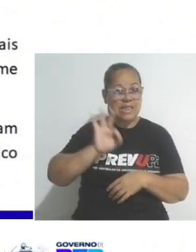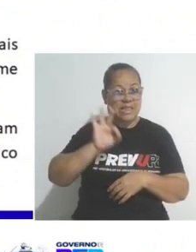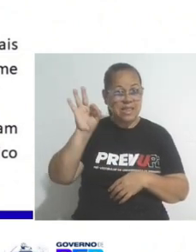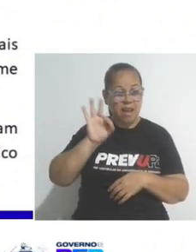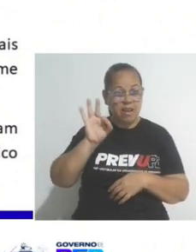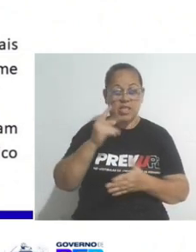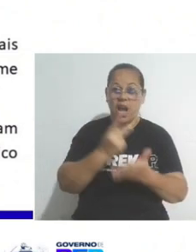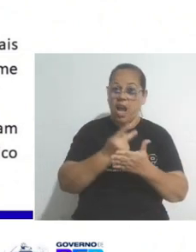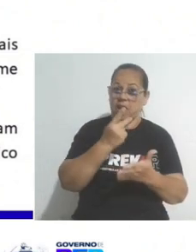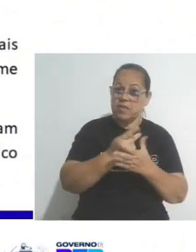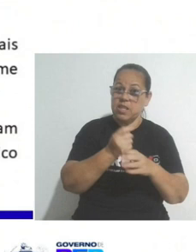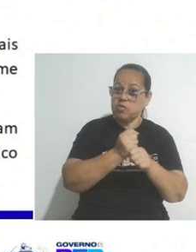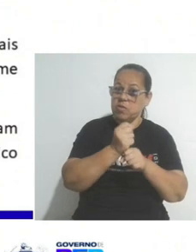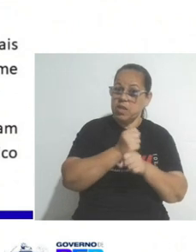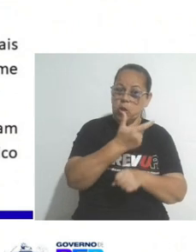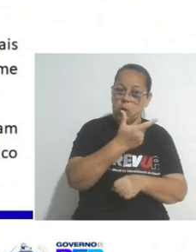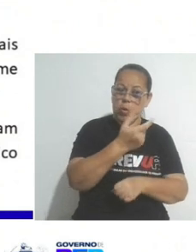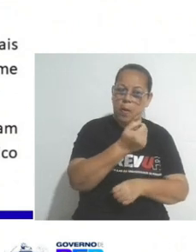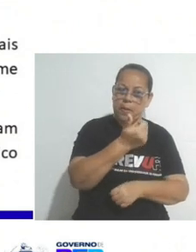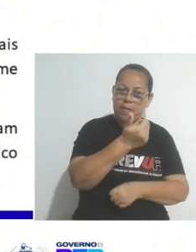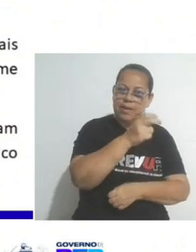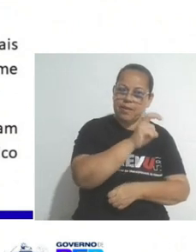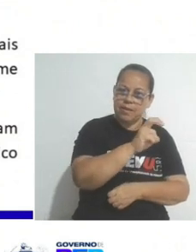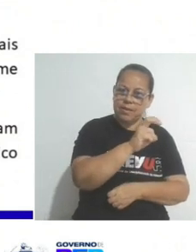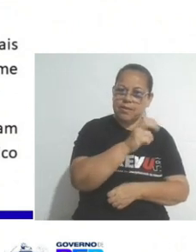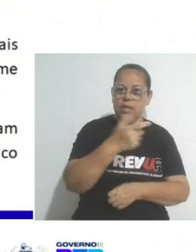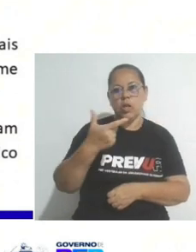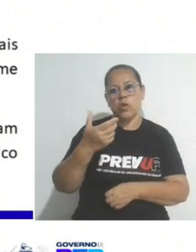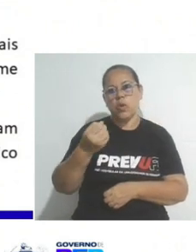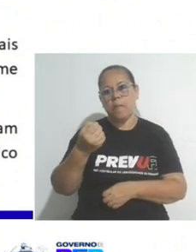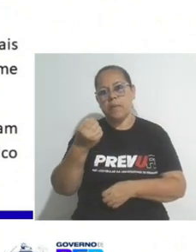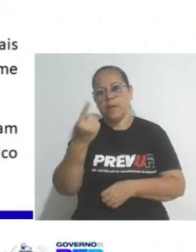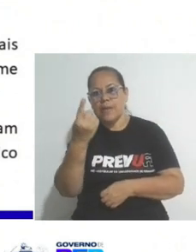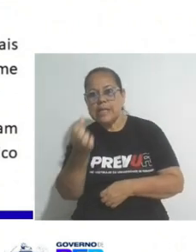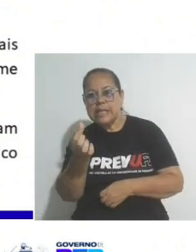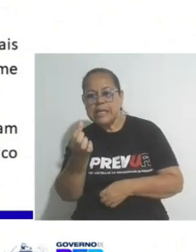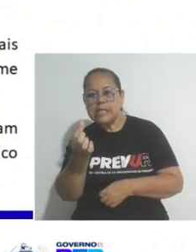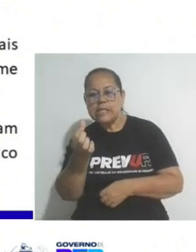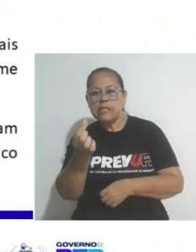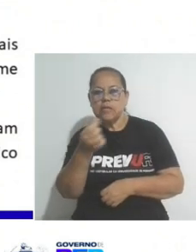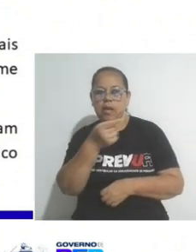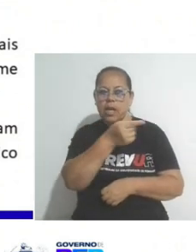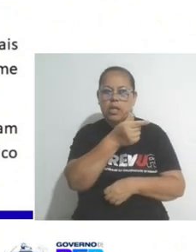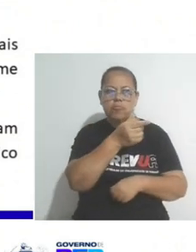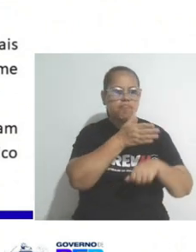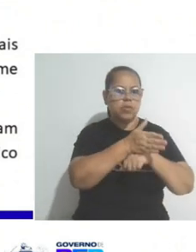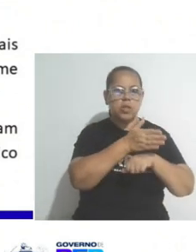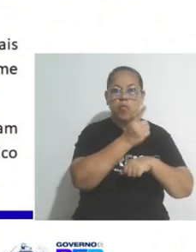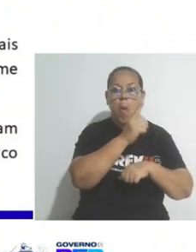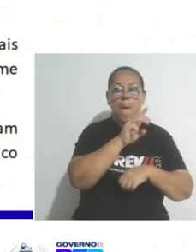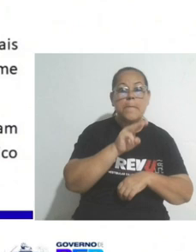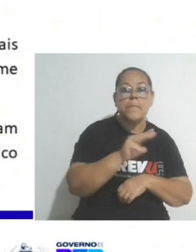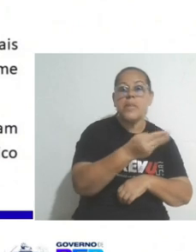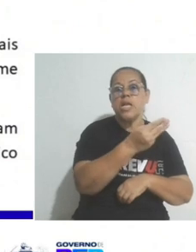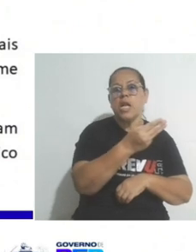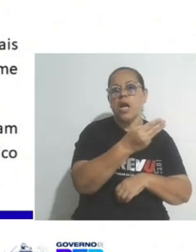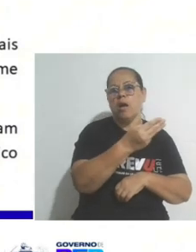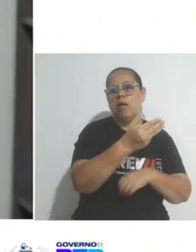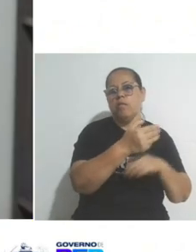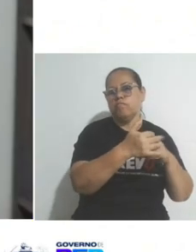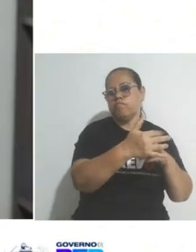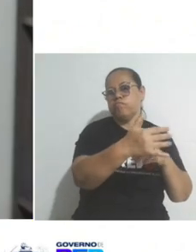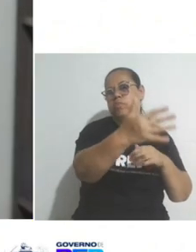entre os anos de 2015 e 2016 quando você tinha em 2015 entrando 1.822